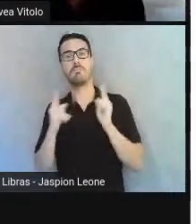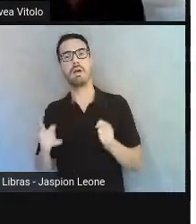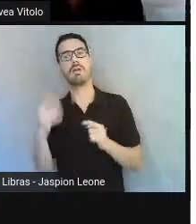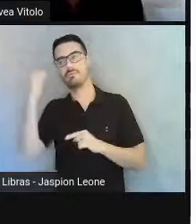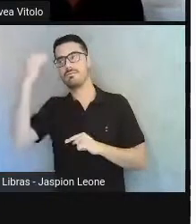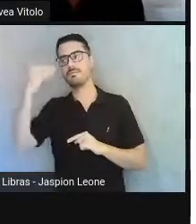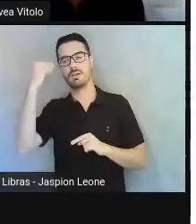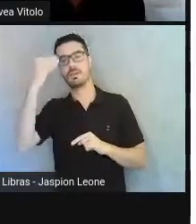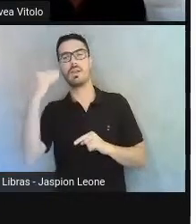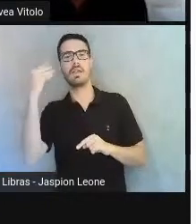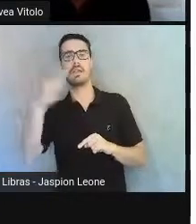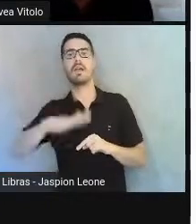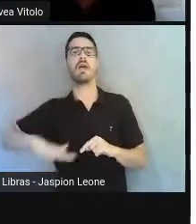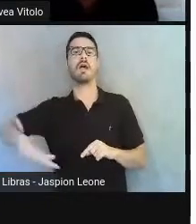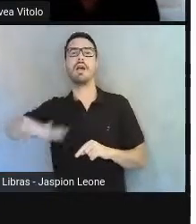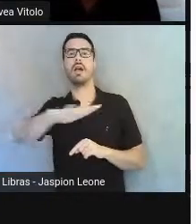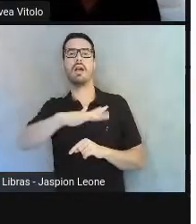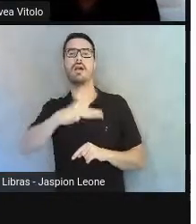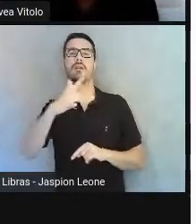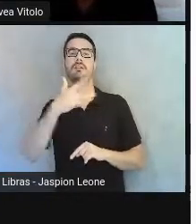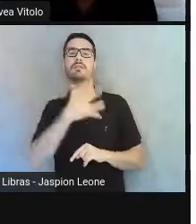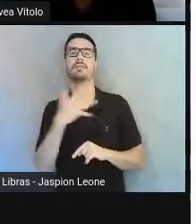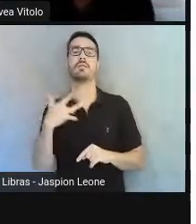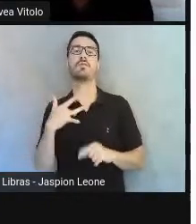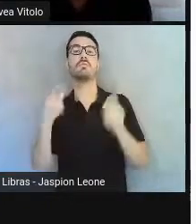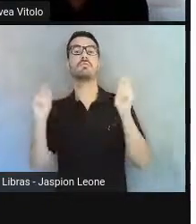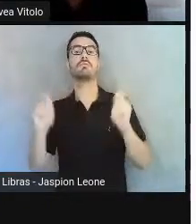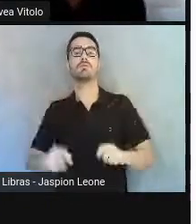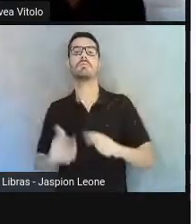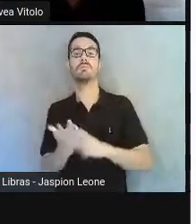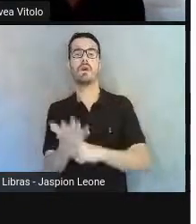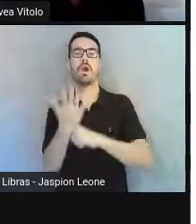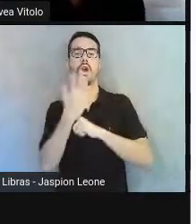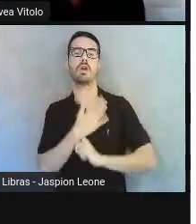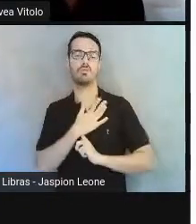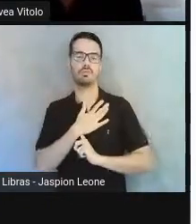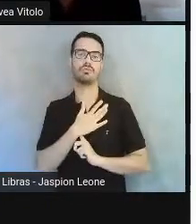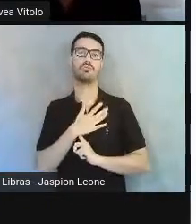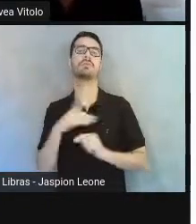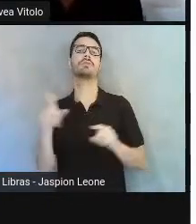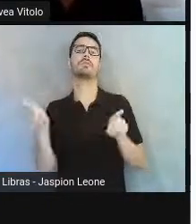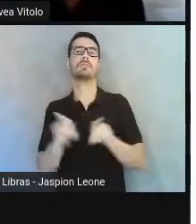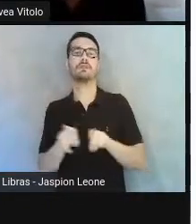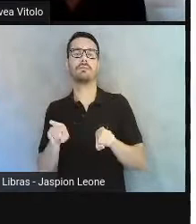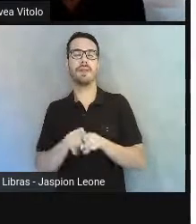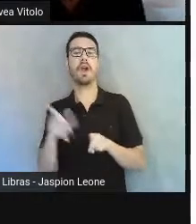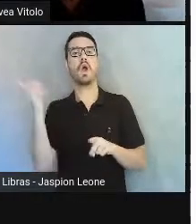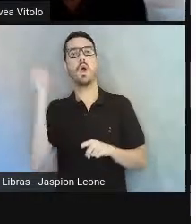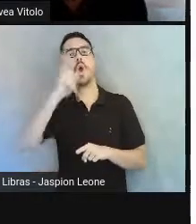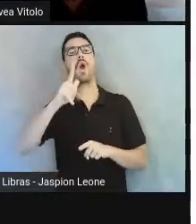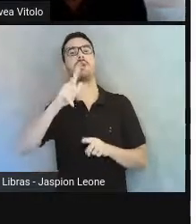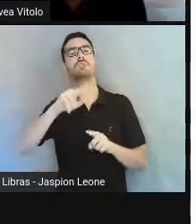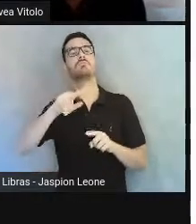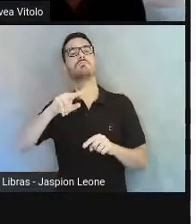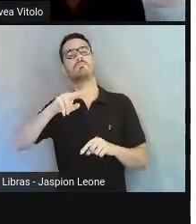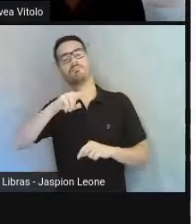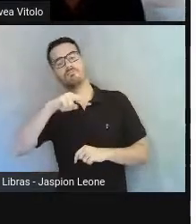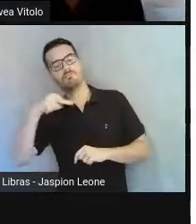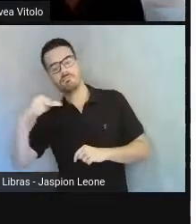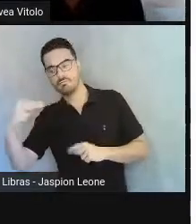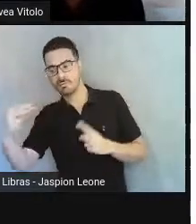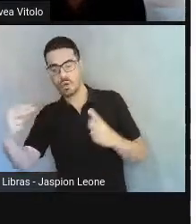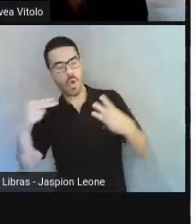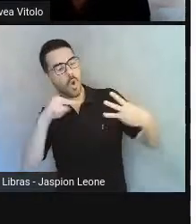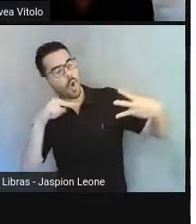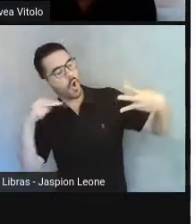familiaridade permitiu que eu também conseguisse ter o olhar sobre a forma de funcionamento dos